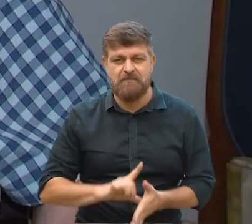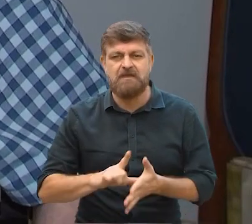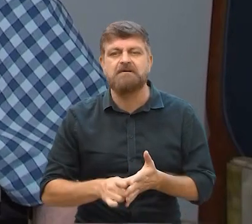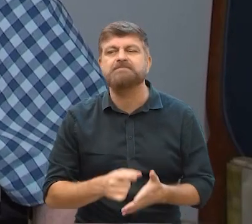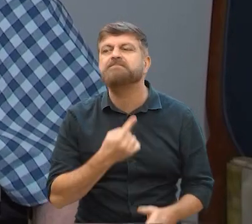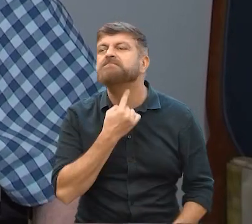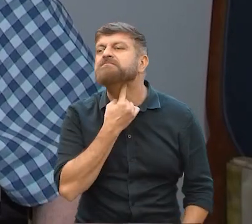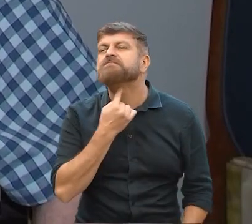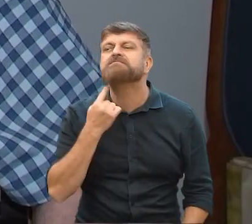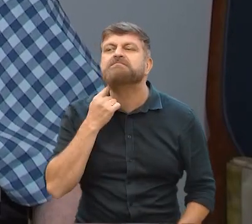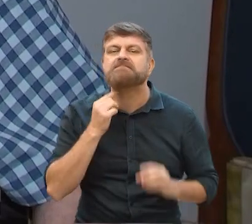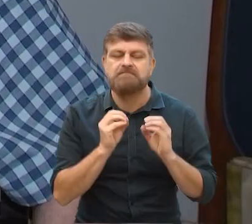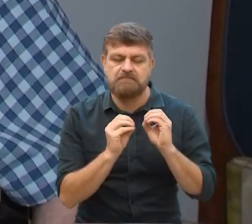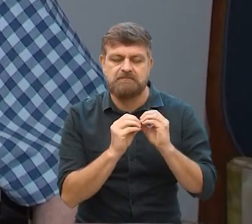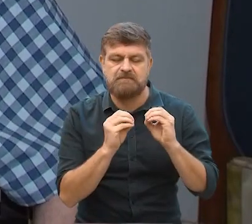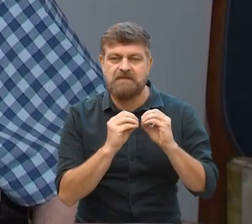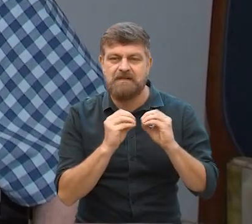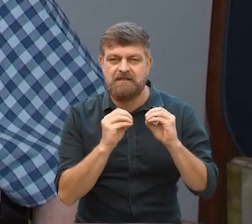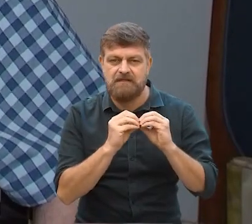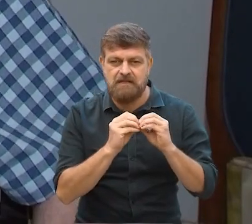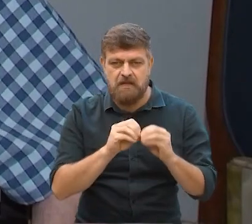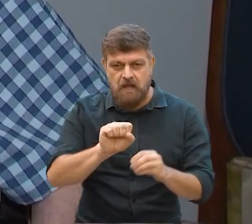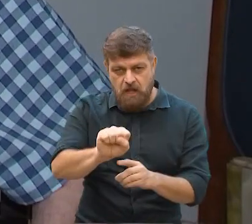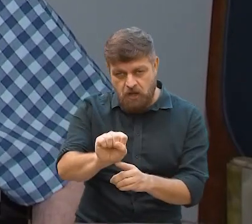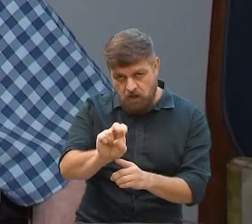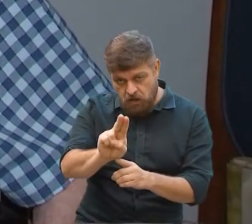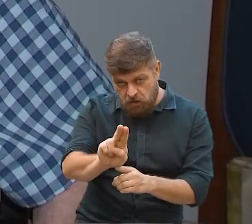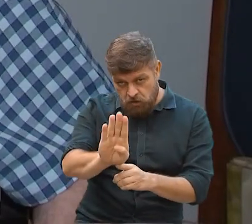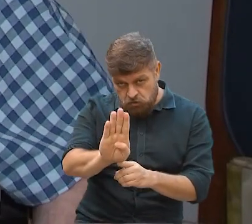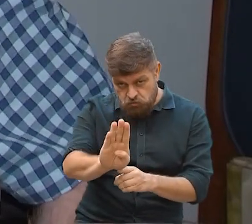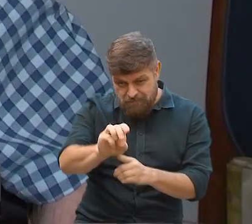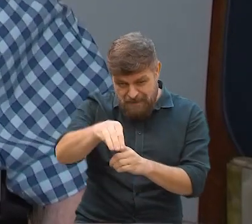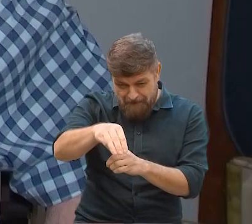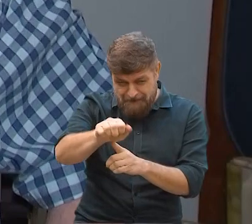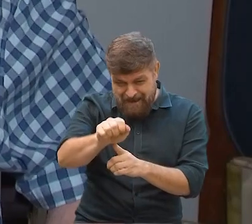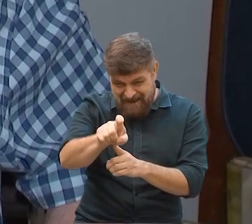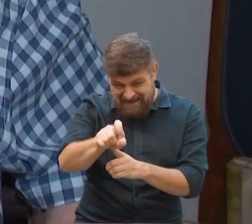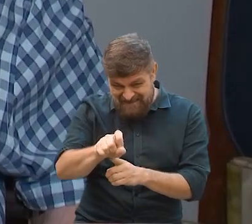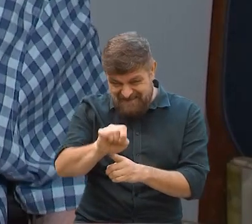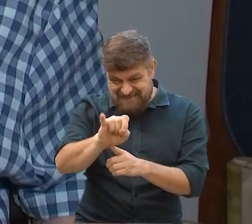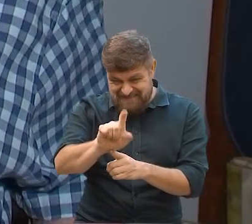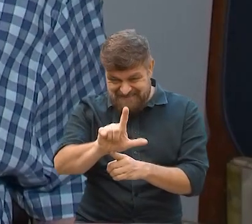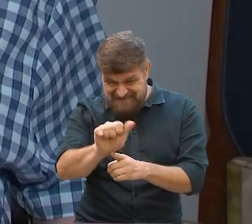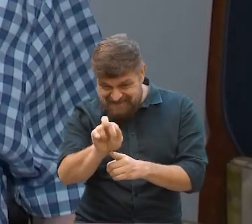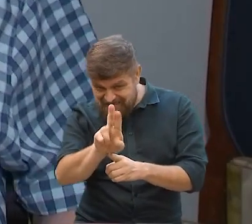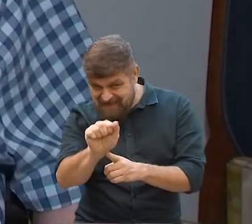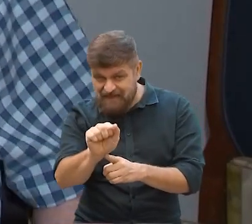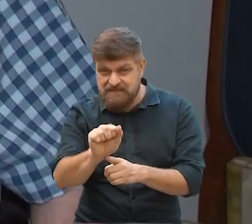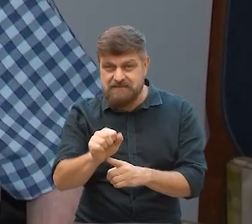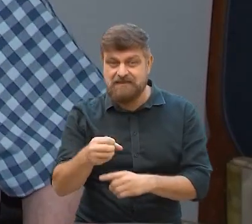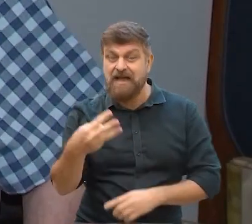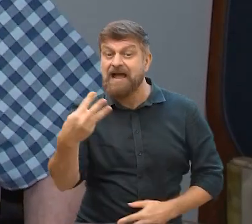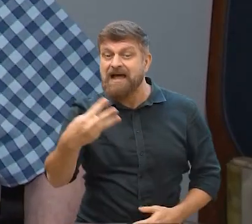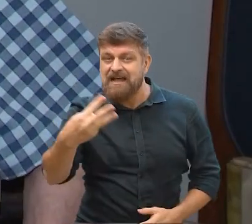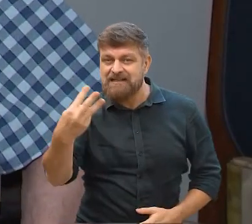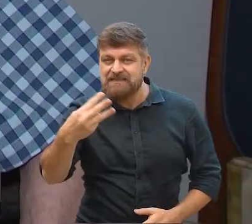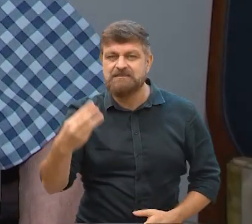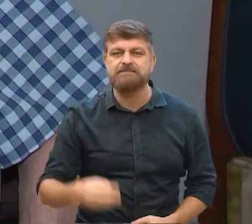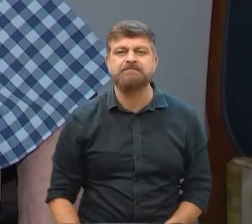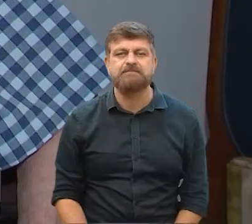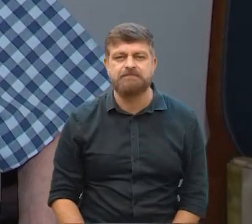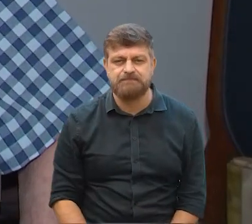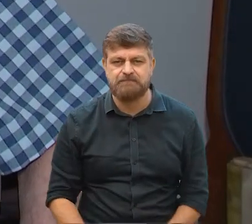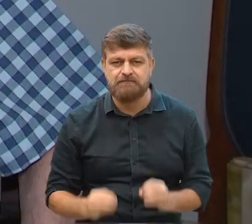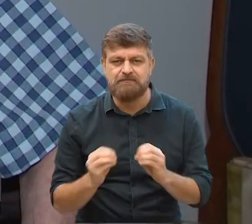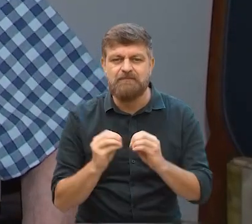as glândulas submaxilares, o nome está dizendo, embaixo do maxilar. Depois nós temos um terceiro tipo de glândula salivar, que